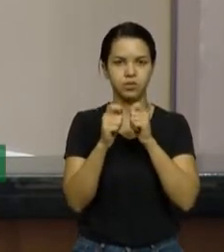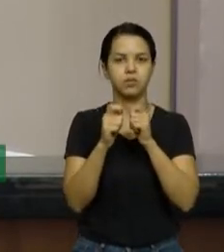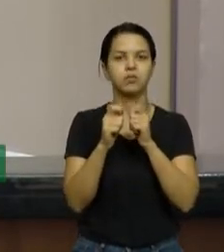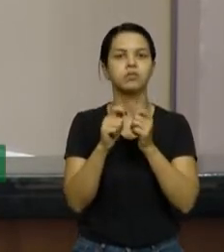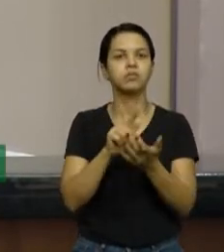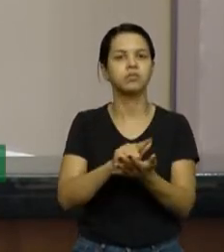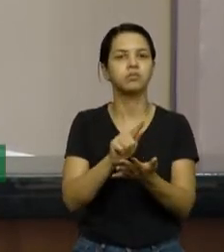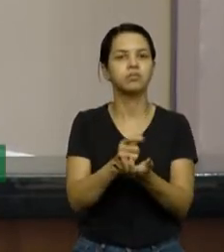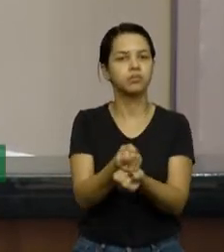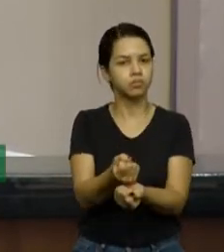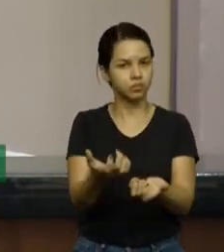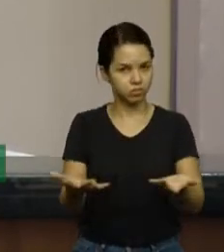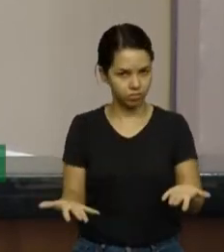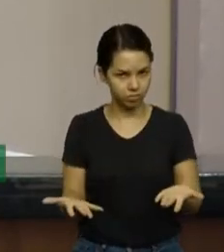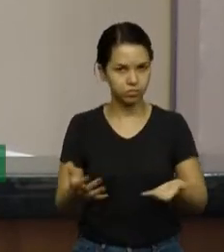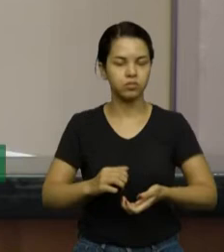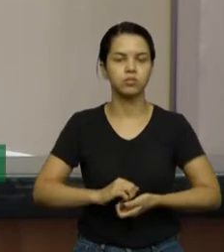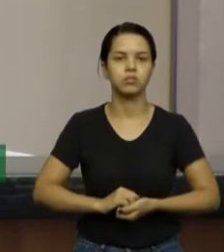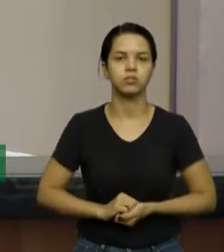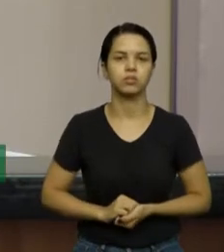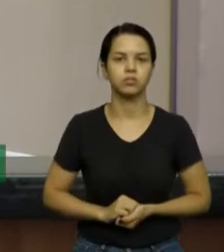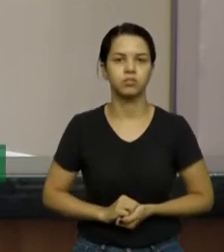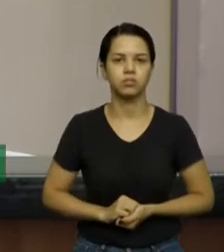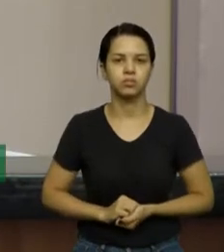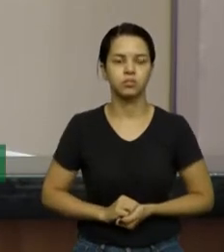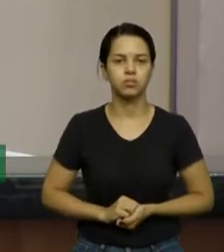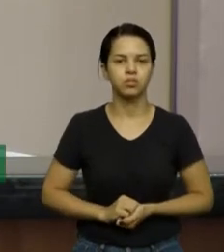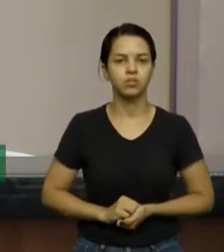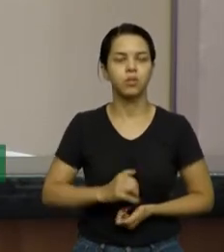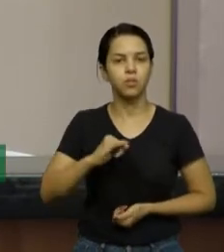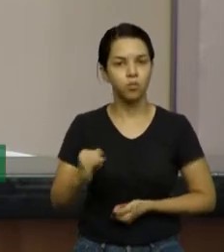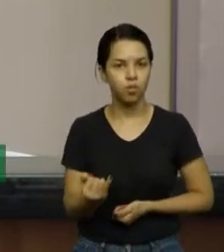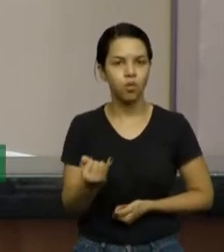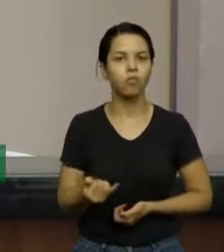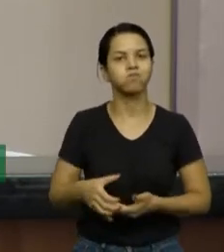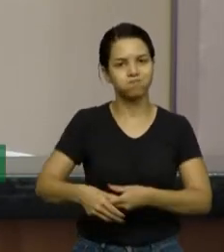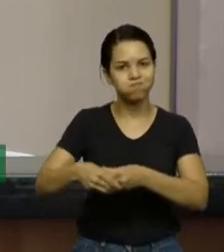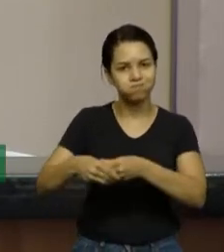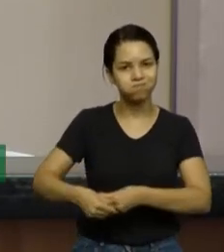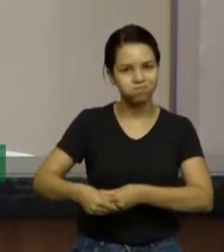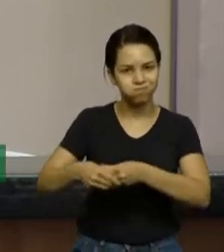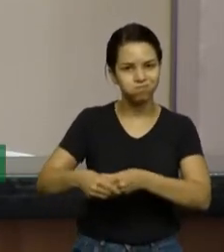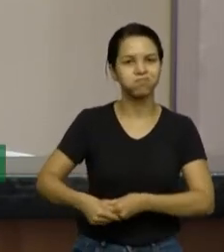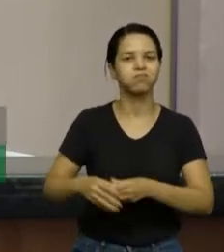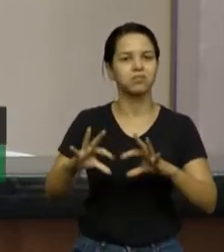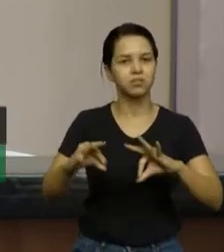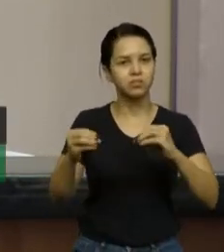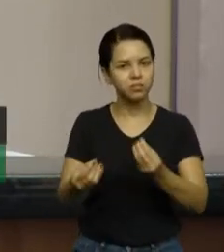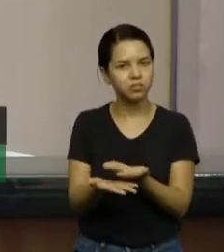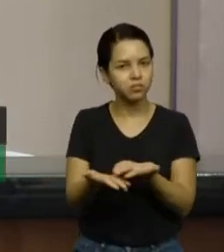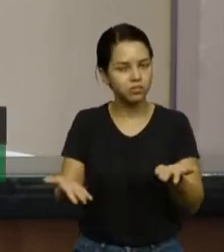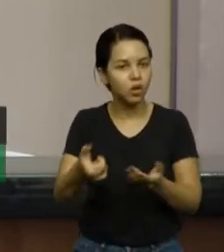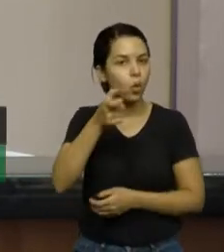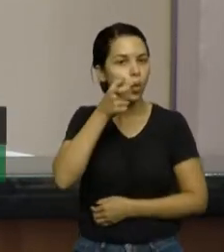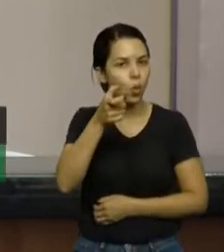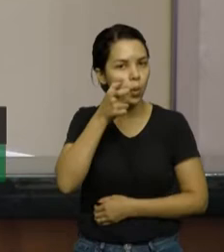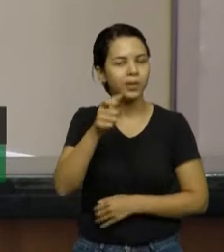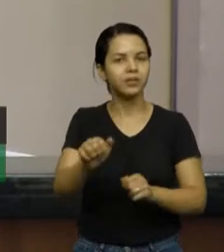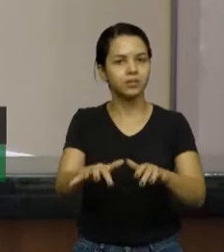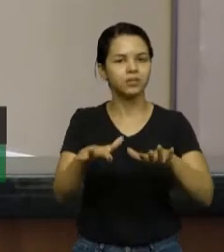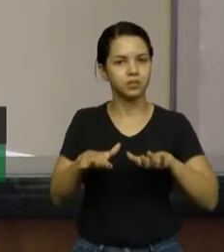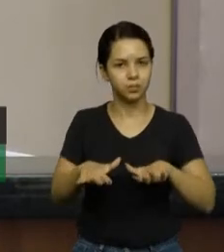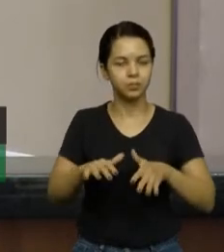à distribuição do expediente. Aproveito para saudar todos que acompanham essa